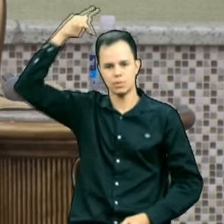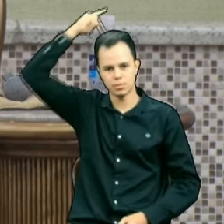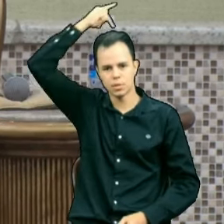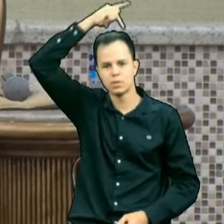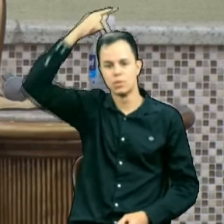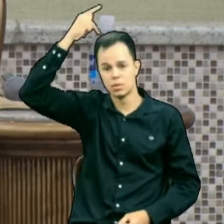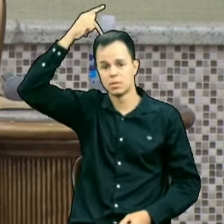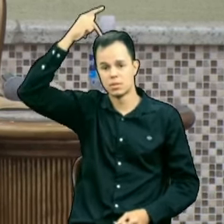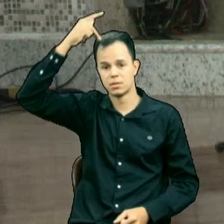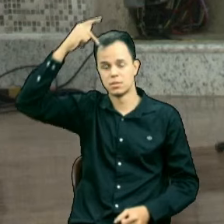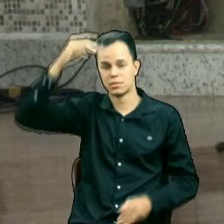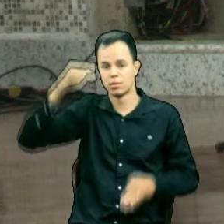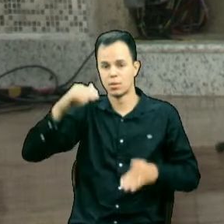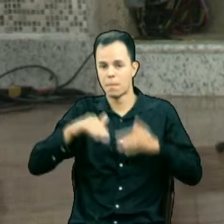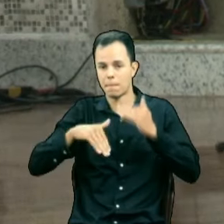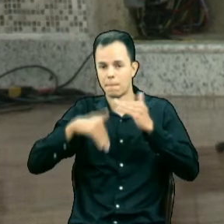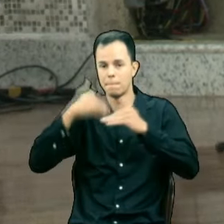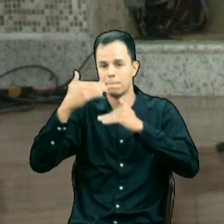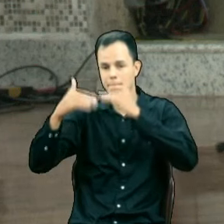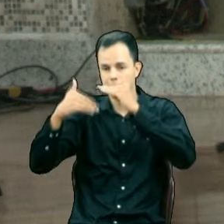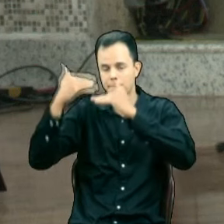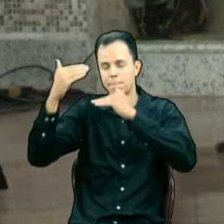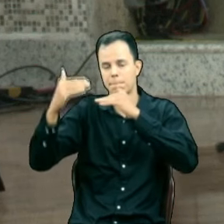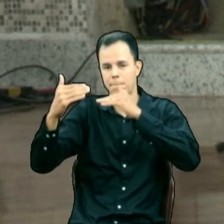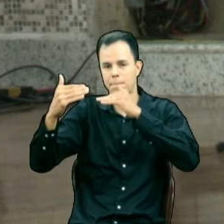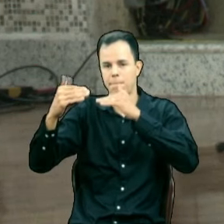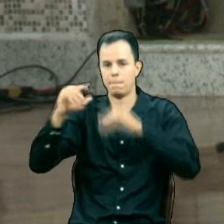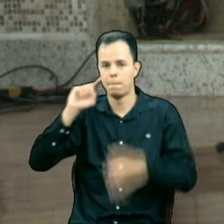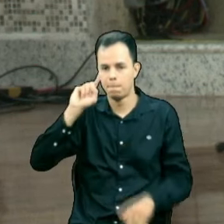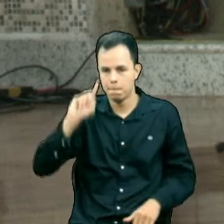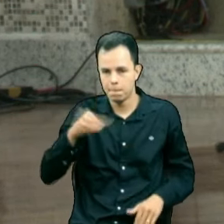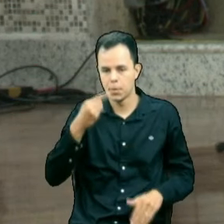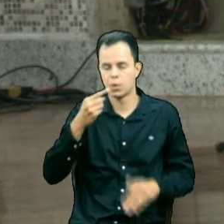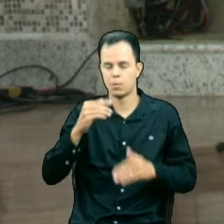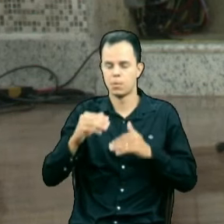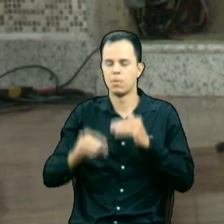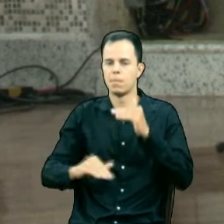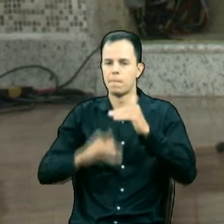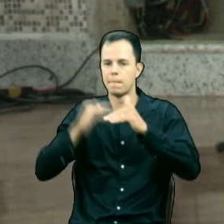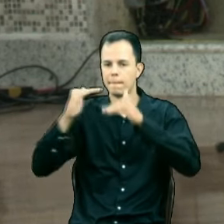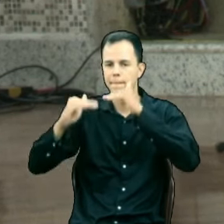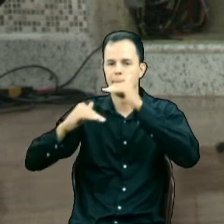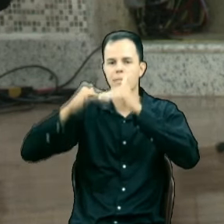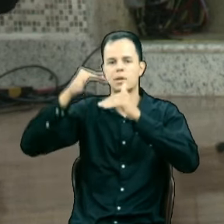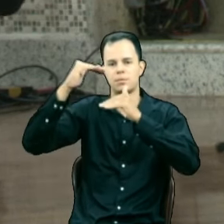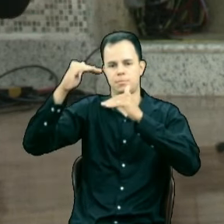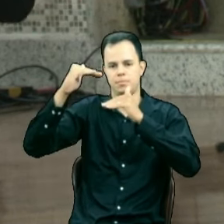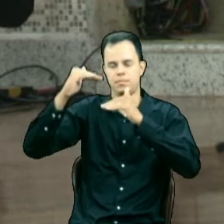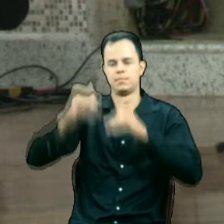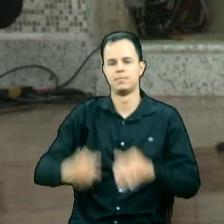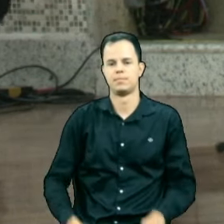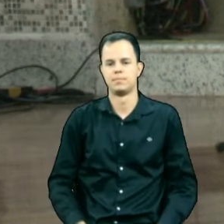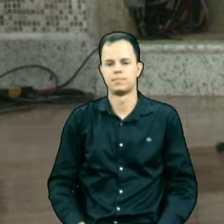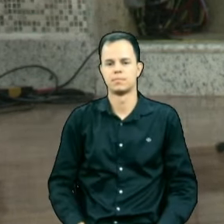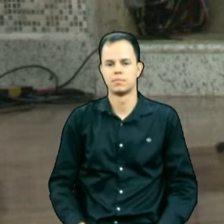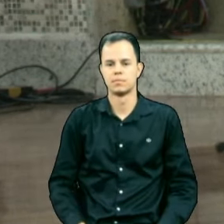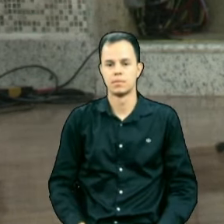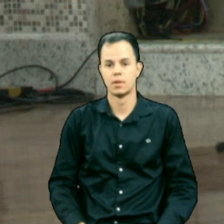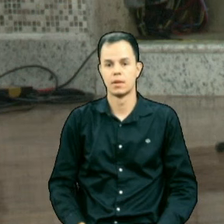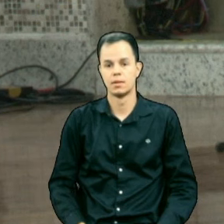mais de 1000 em 1000 numa forma regular Olha quem sabe